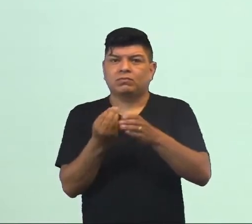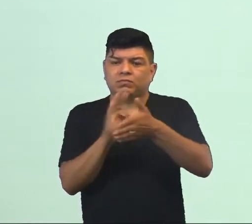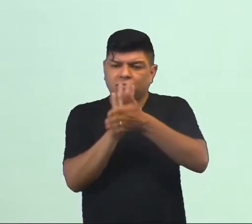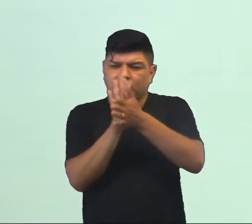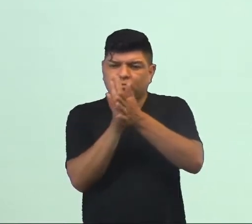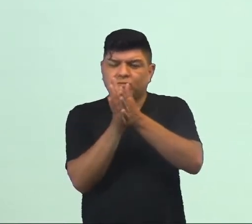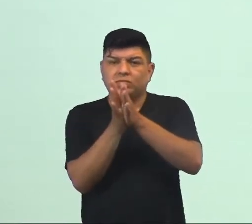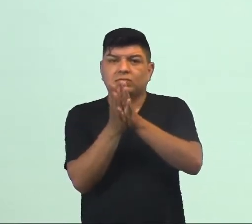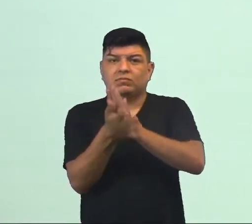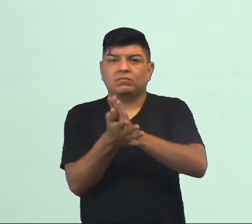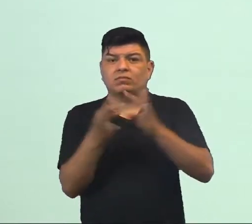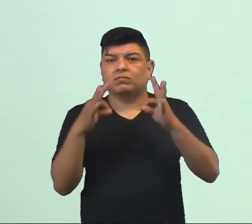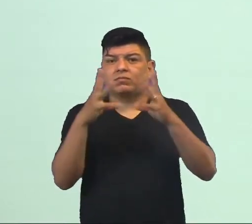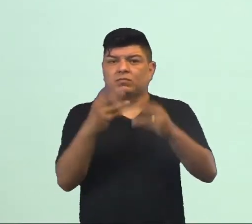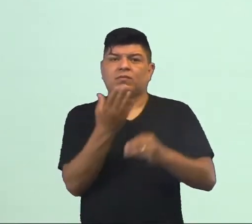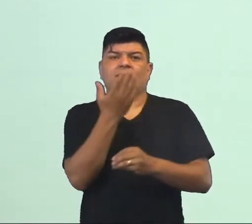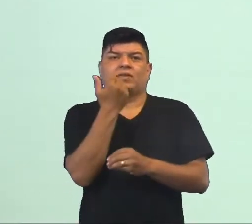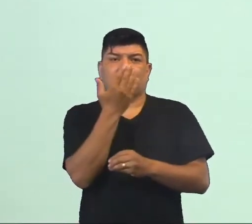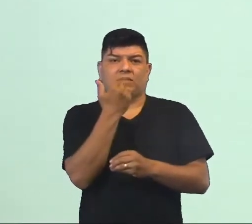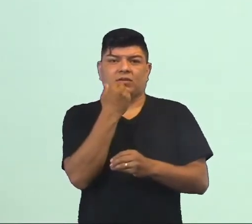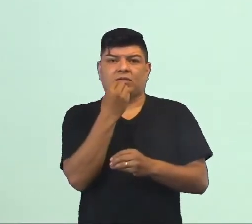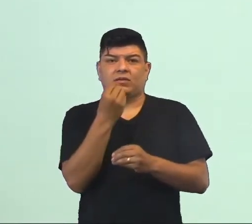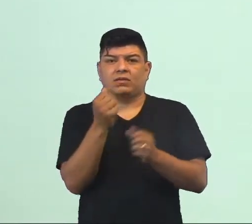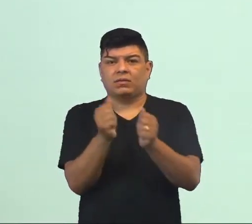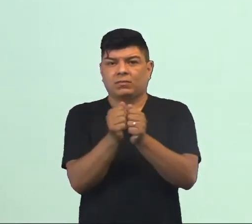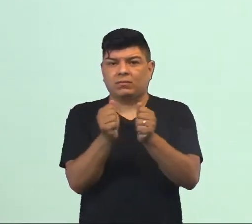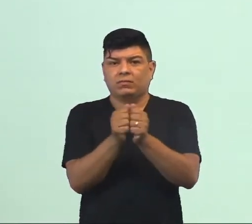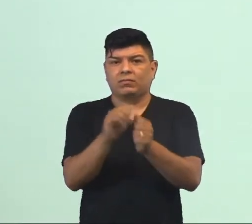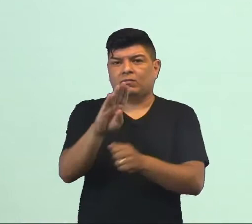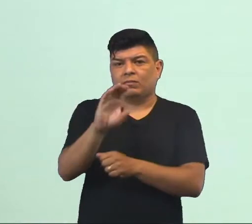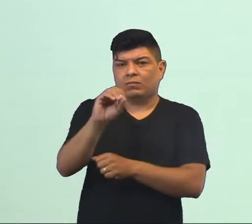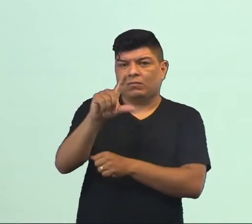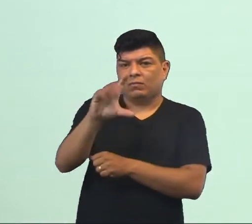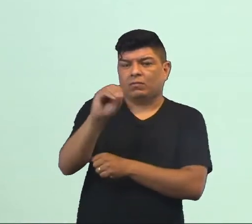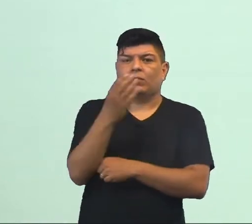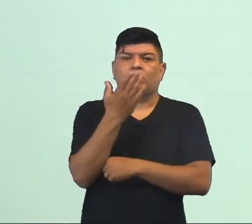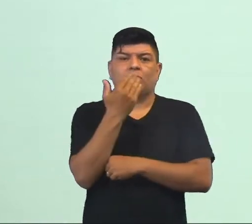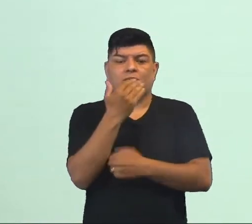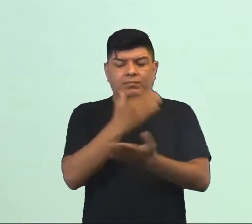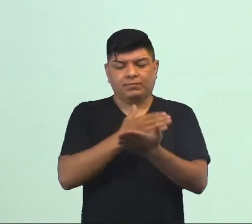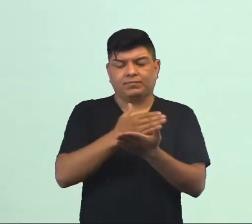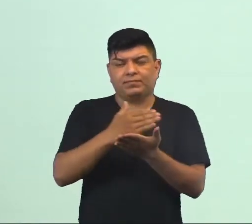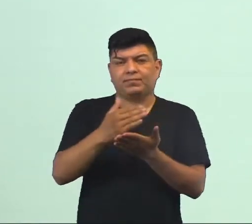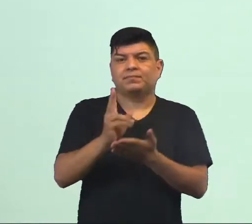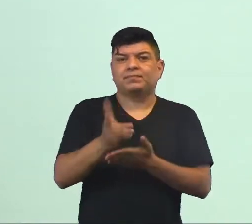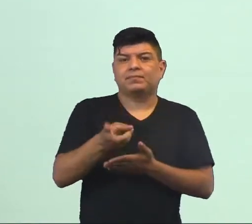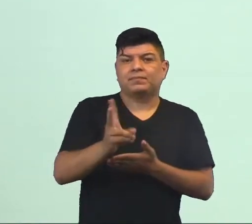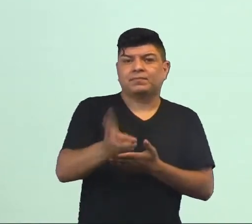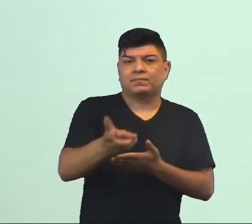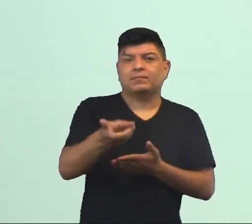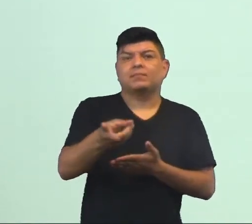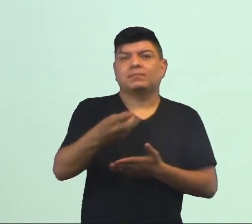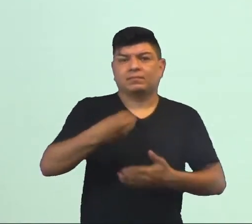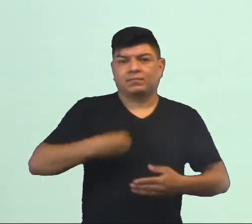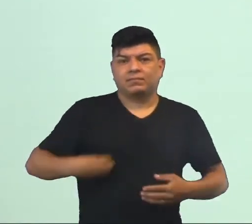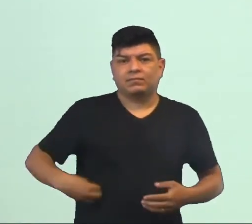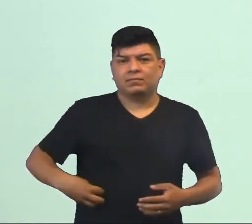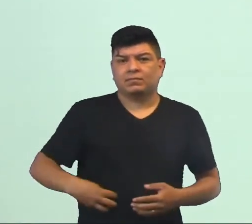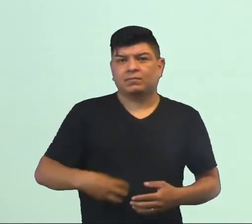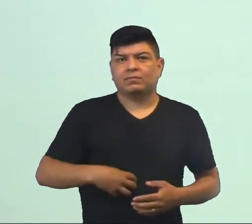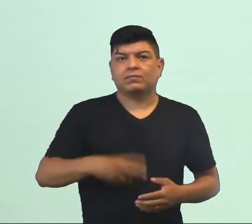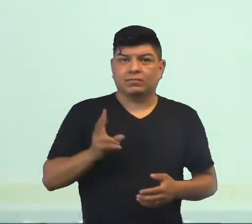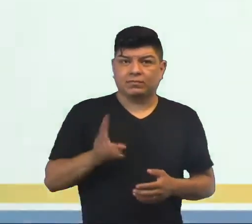processa o nosso alimento para criar o bolo alimentar, para depois continuar a digestão. Vamos